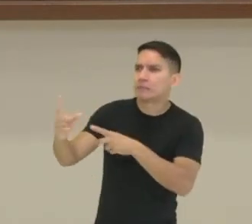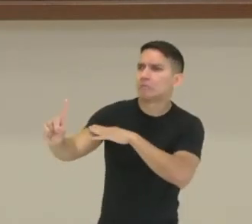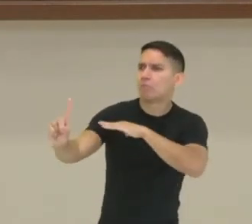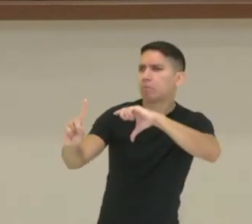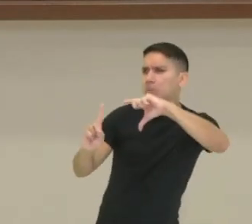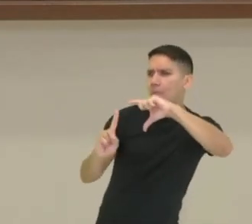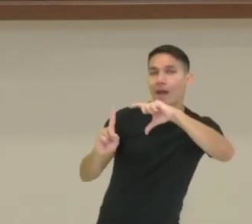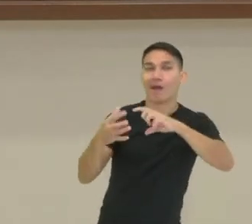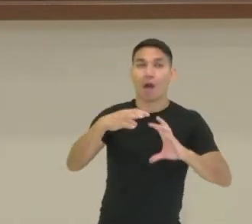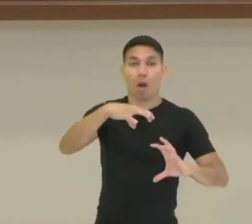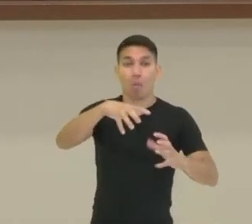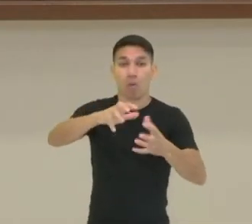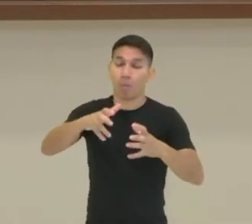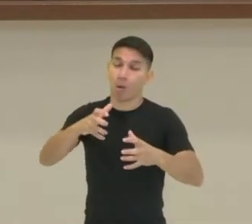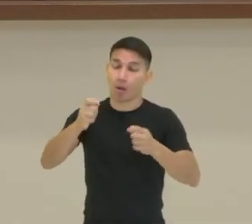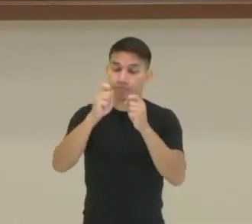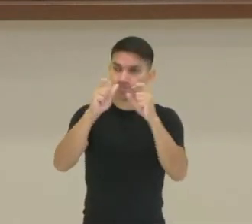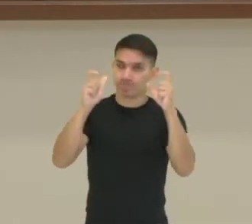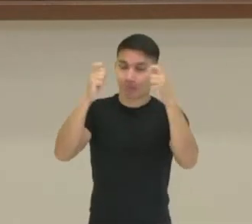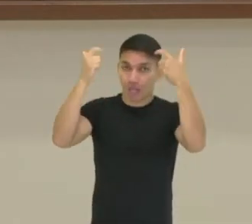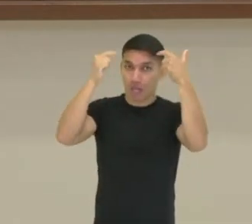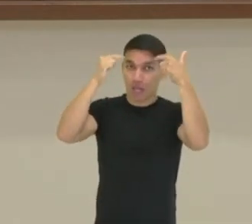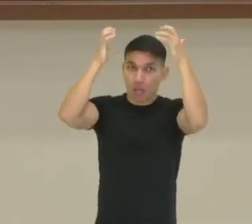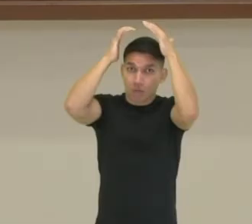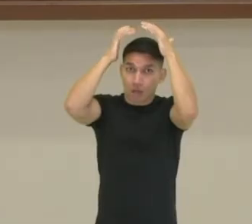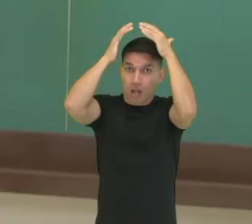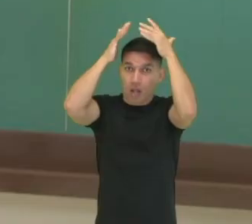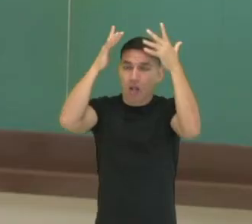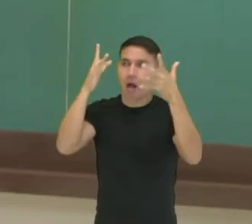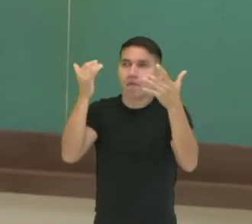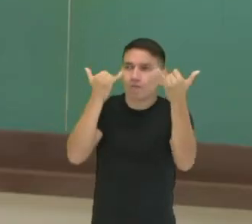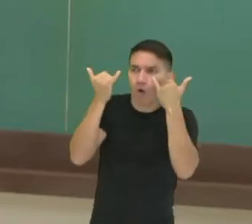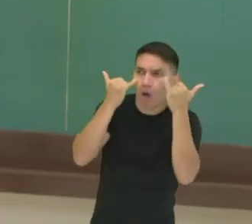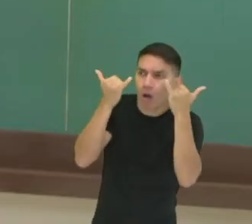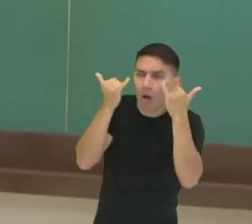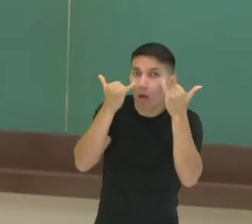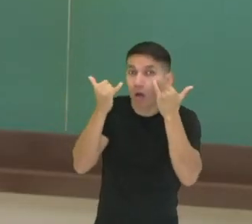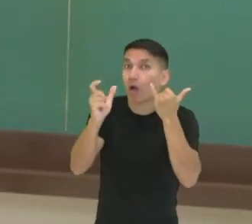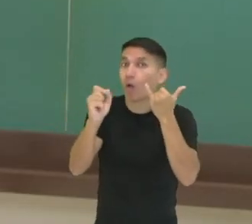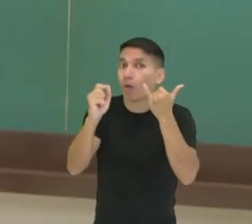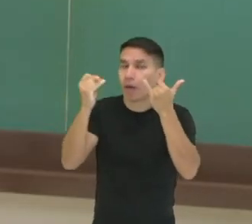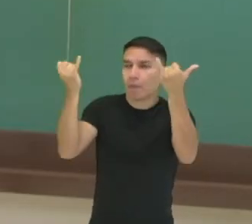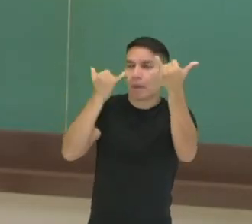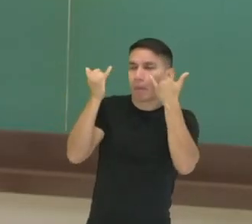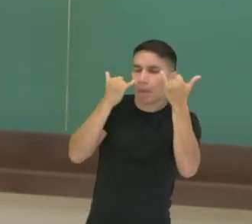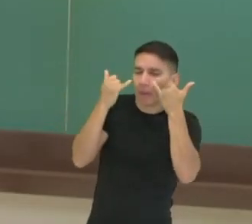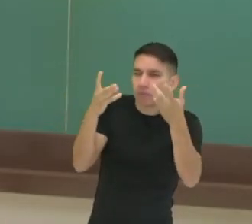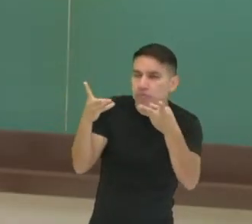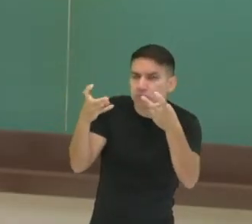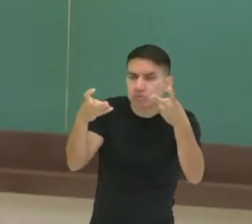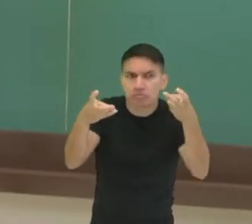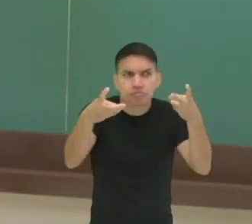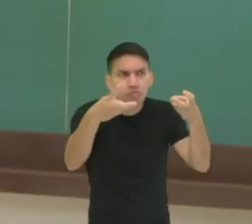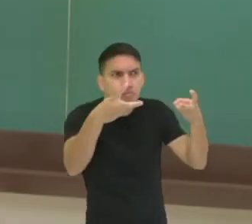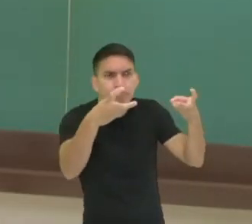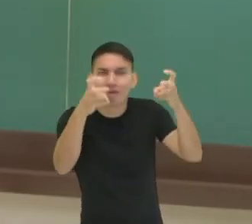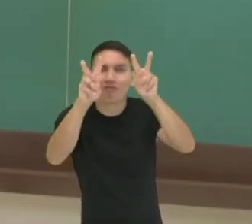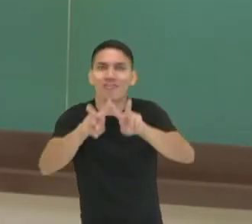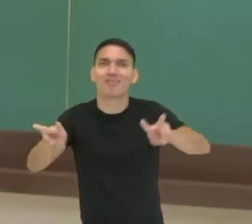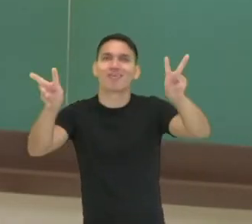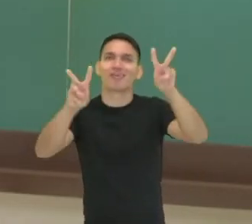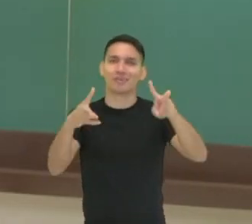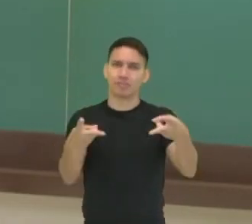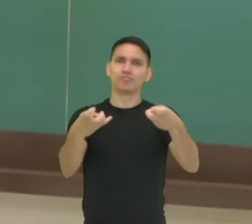pelo campo, opa! O cérebro dele está recebendo o quê? Informações. Ele está